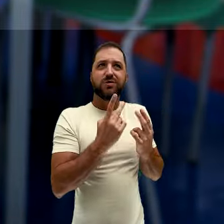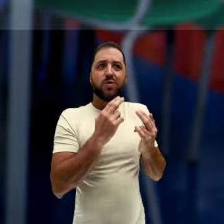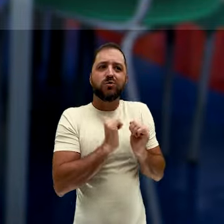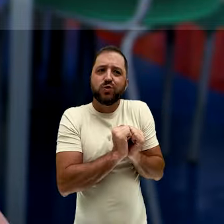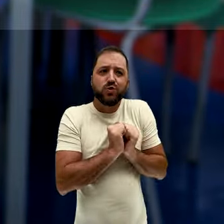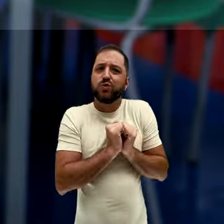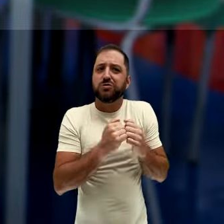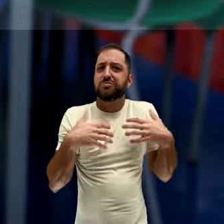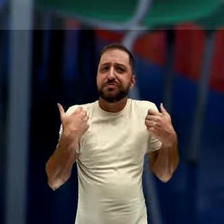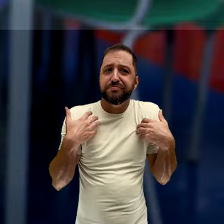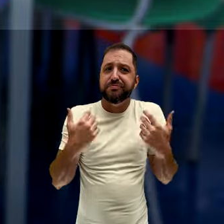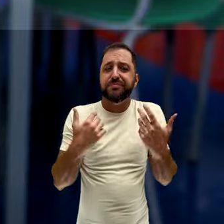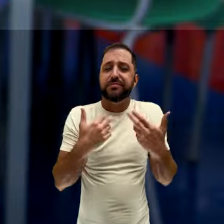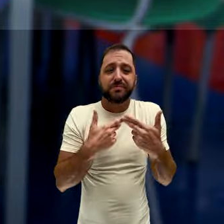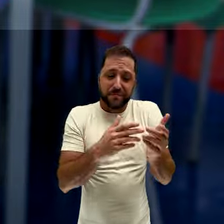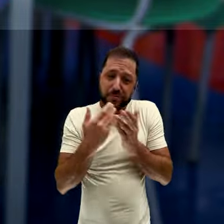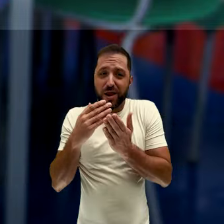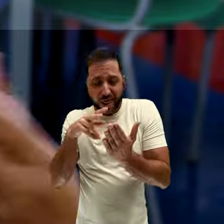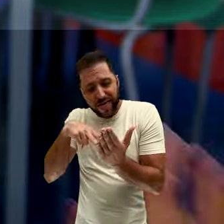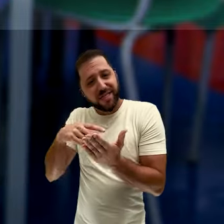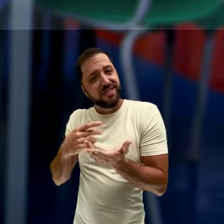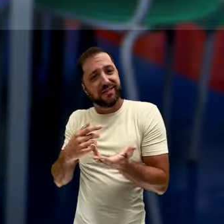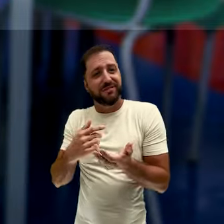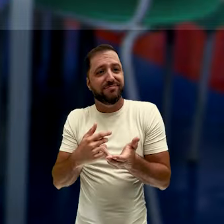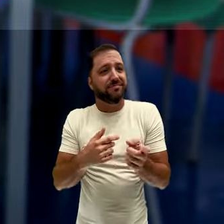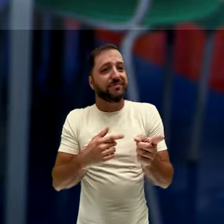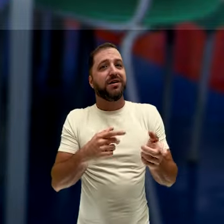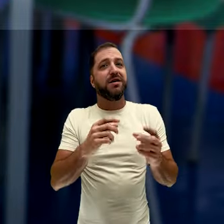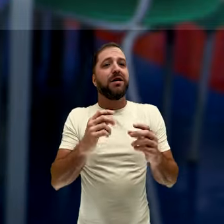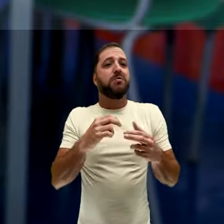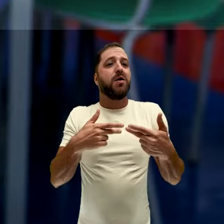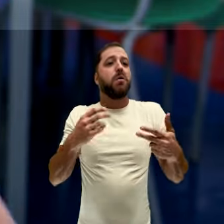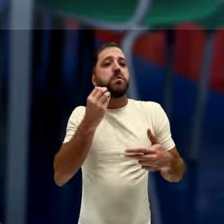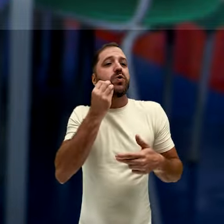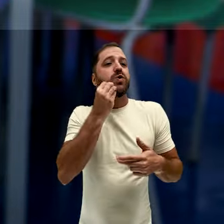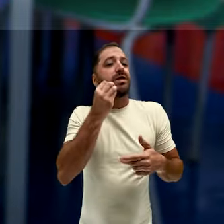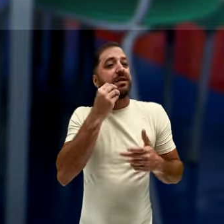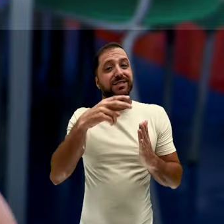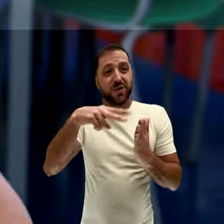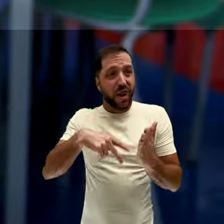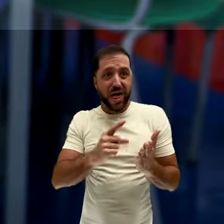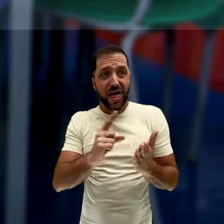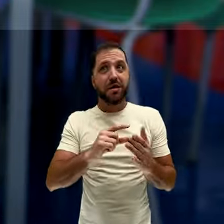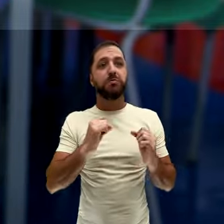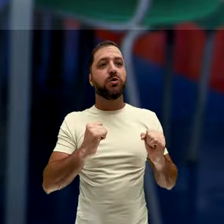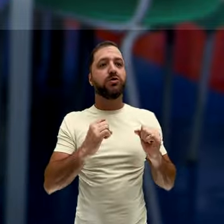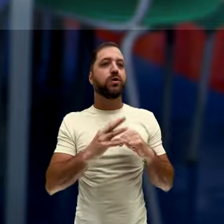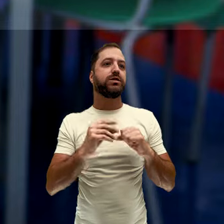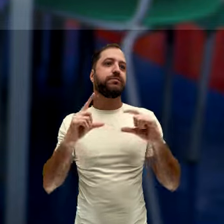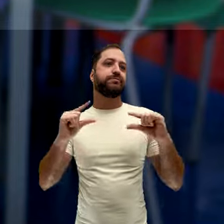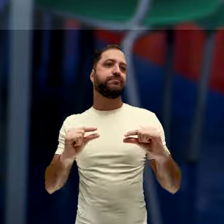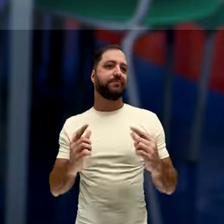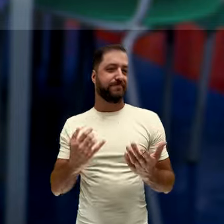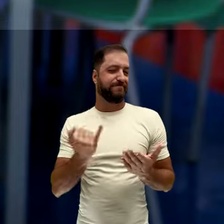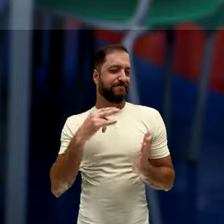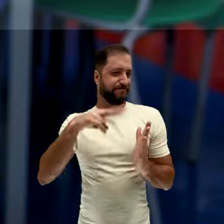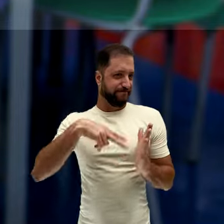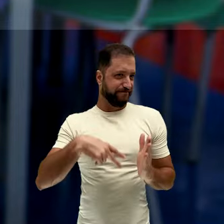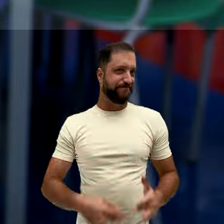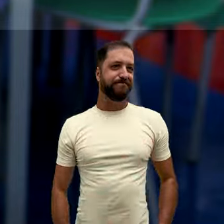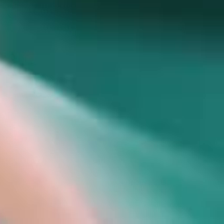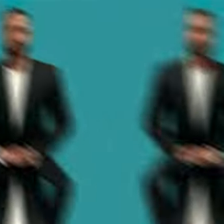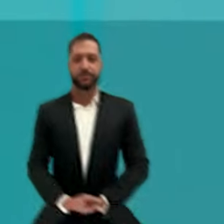para sempre, que o livro é uma saída, que o livro vai oferecer oportunidades que talvez eles não tenham se eles não tiverem